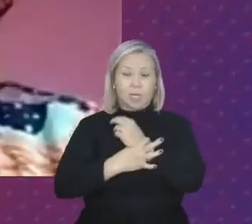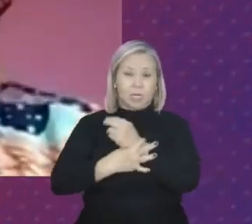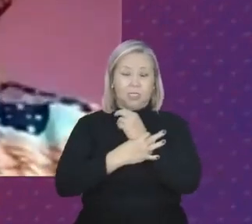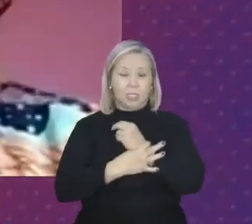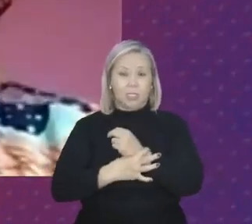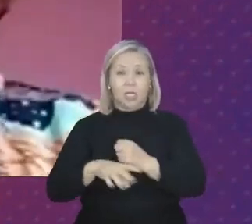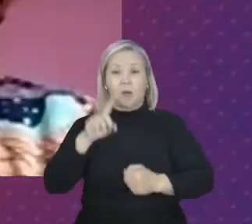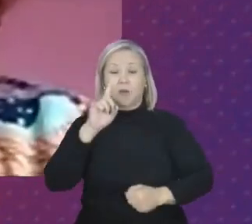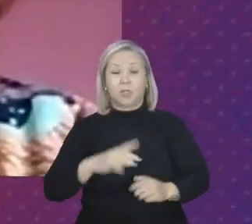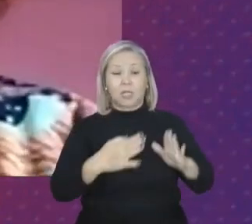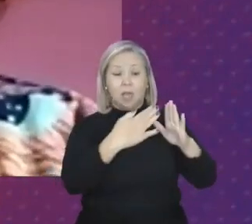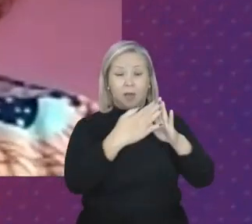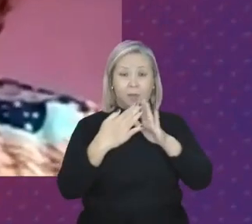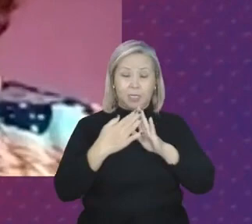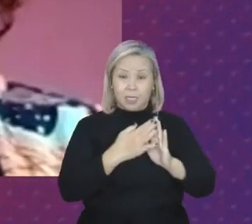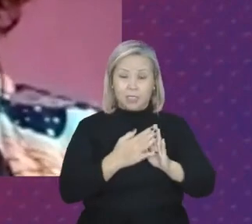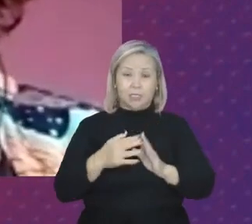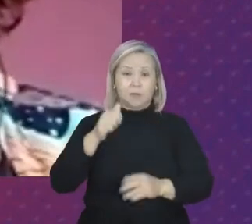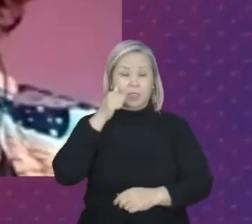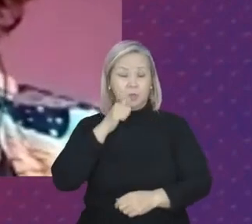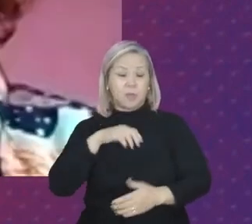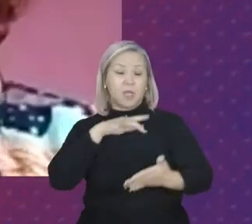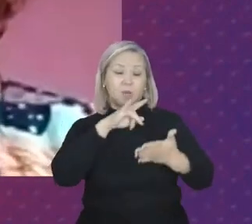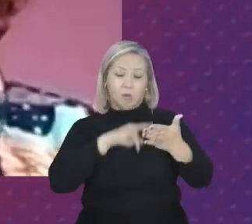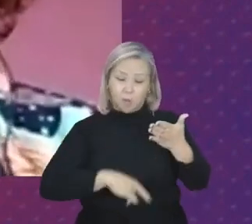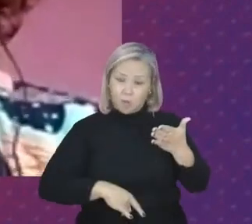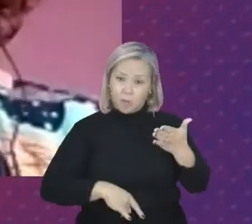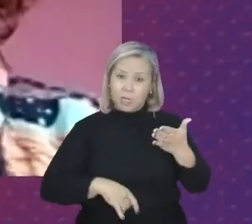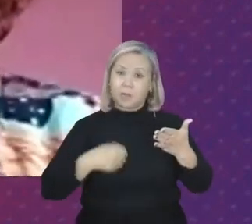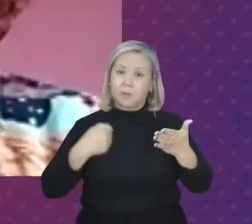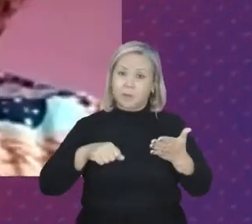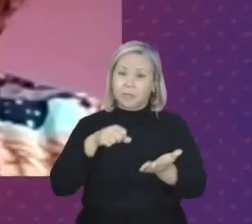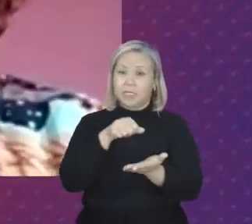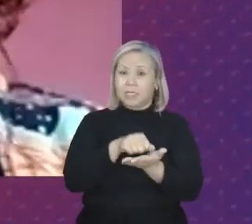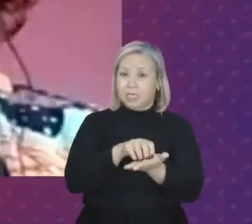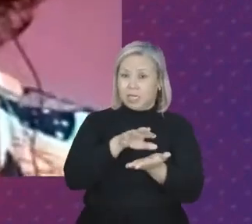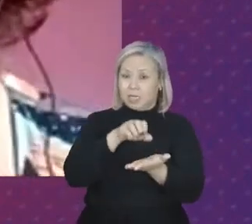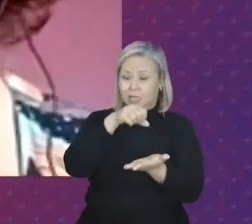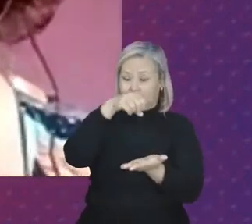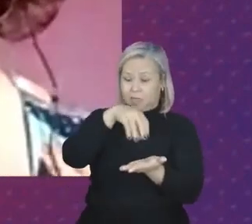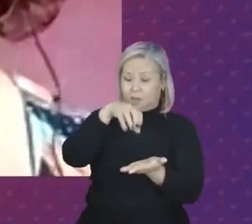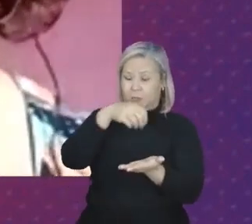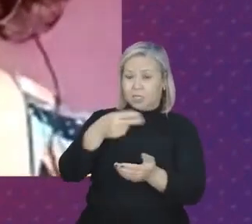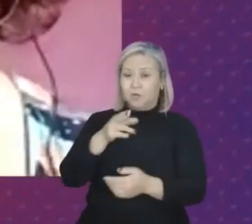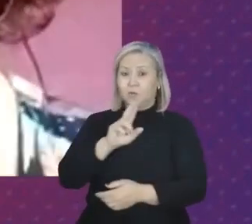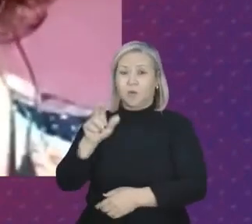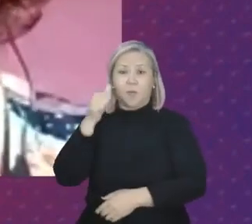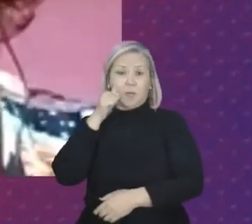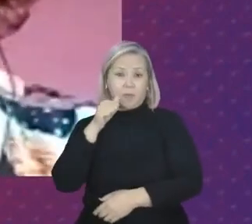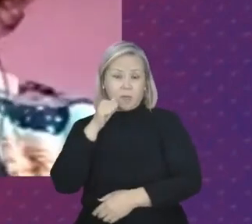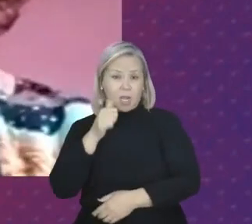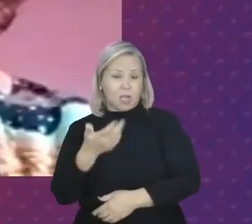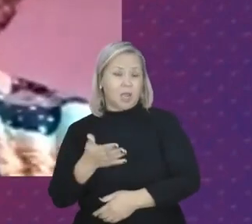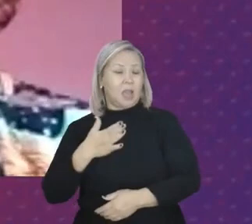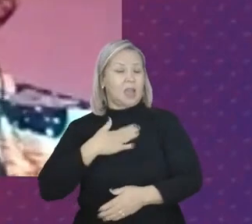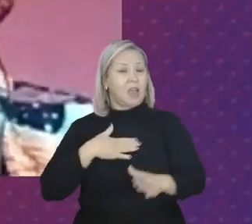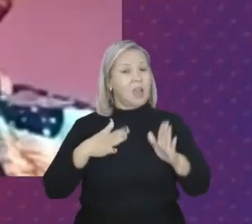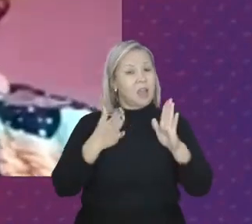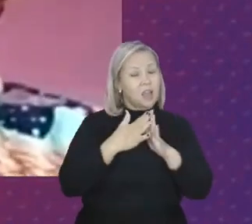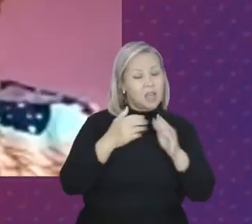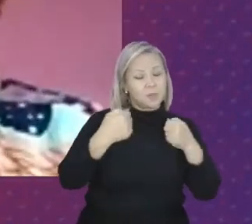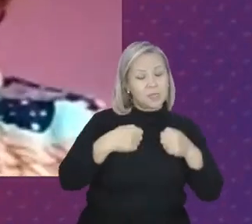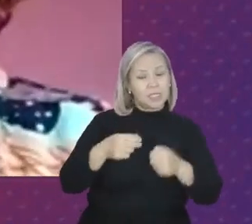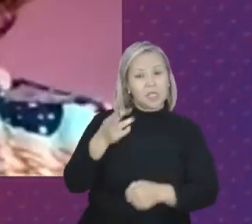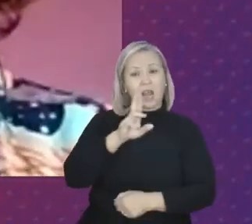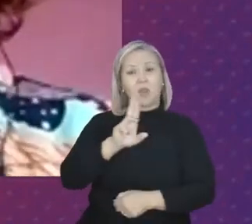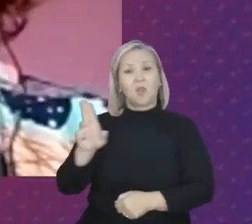habitação das mulheres, o documento precisa ser impresso no nome da mulher, né? A casa, o imóvel precisa estar no nome